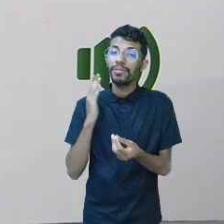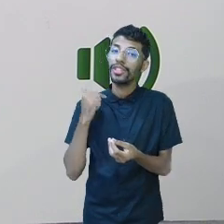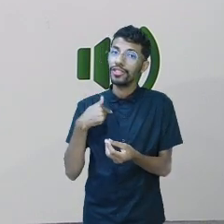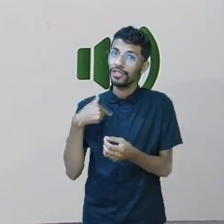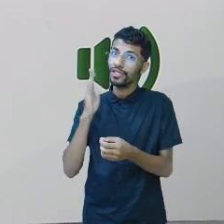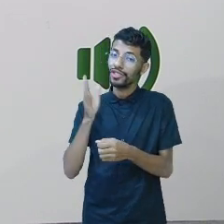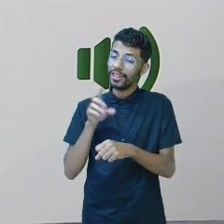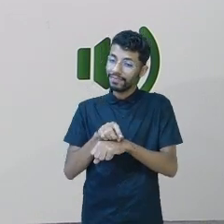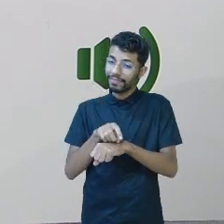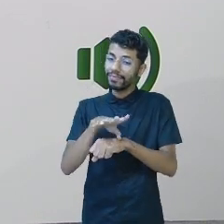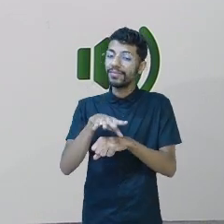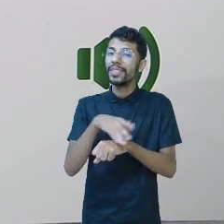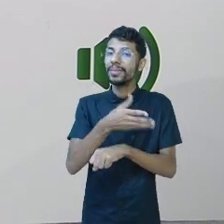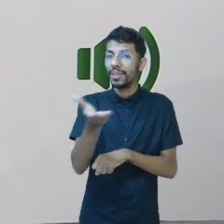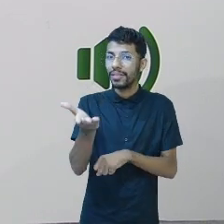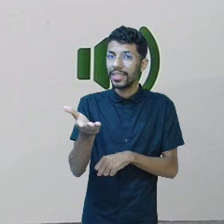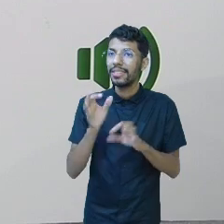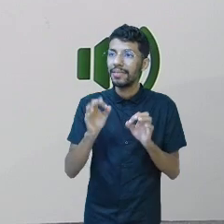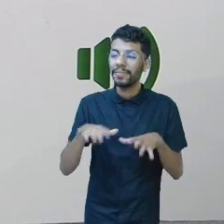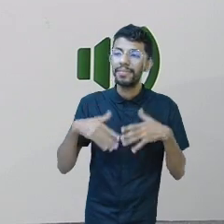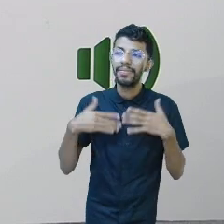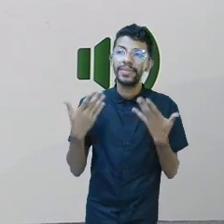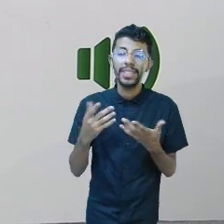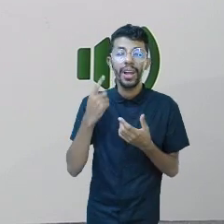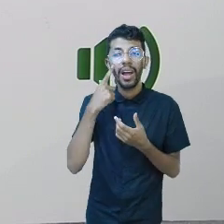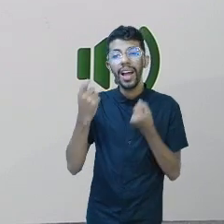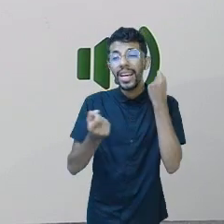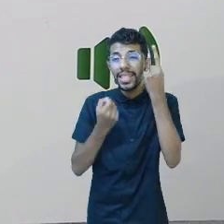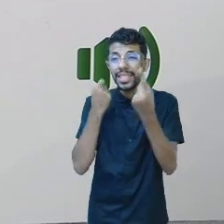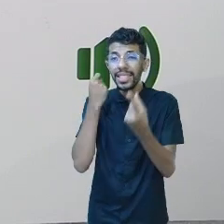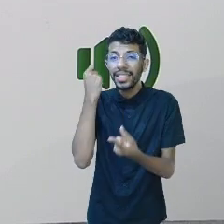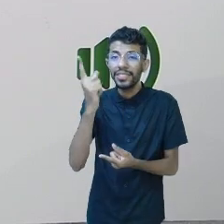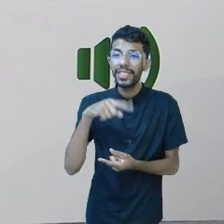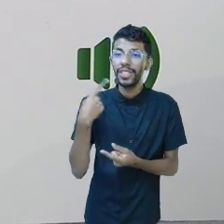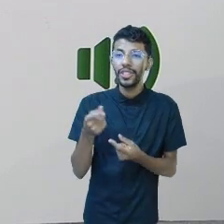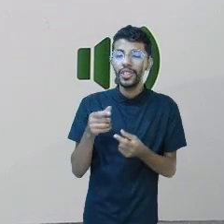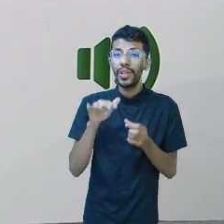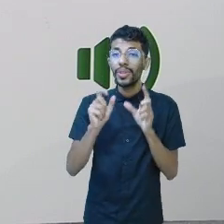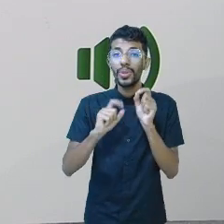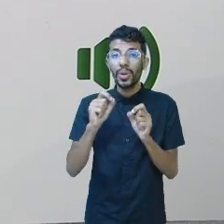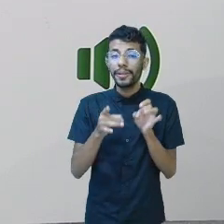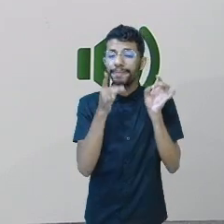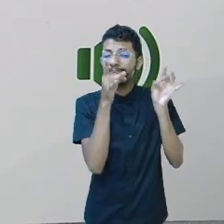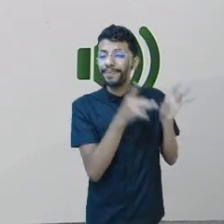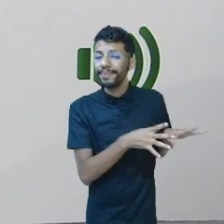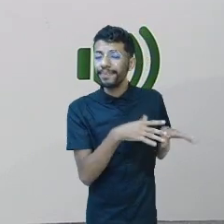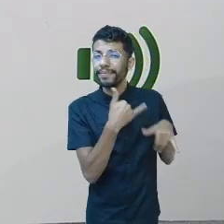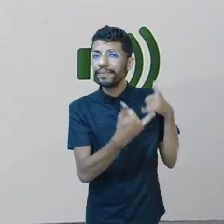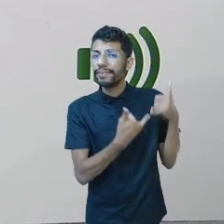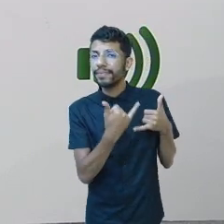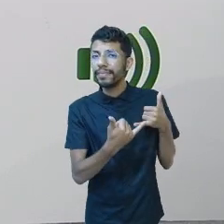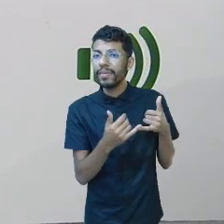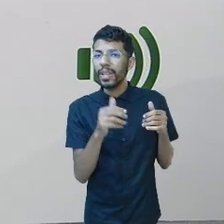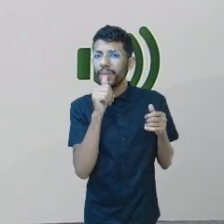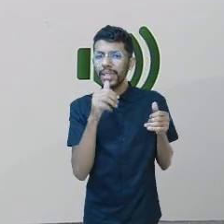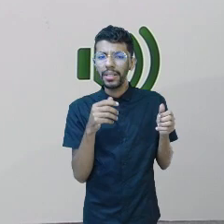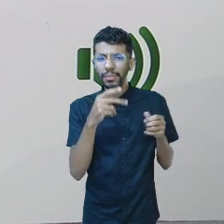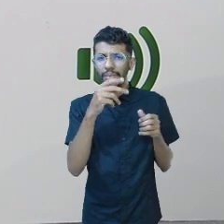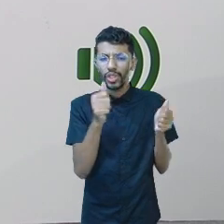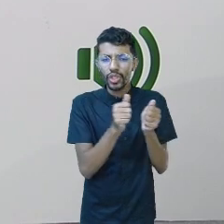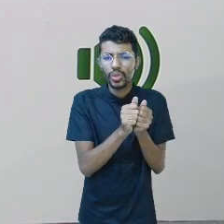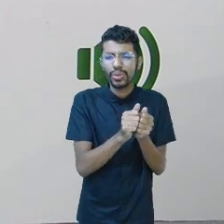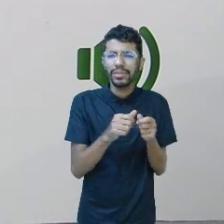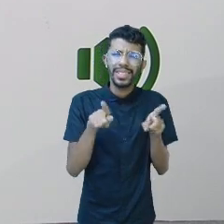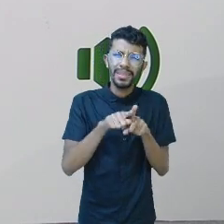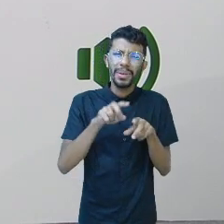foi antes? Pois é, muitas vezes a gente abandona essas brincadeiras de ficar junto e tal, até por